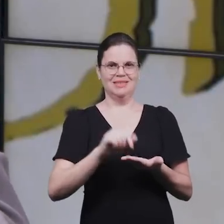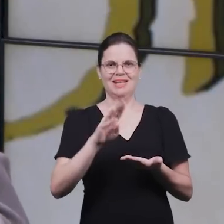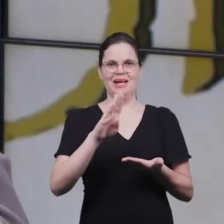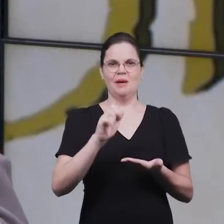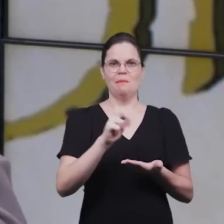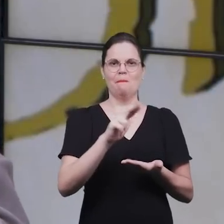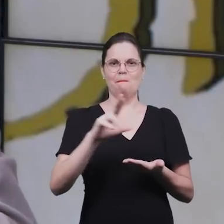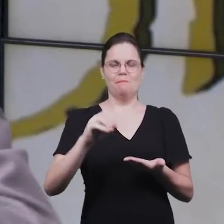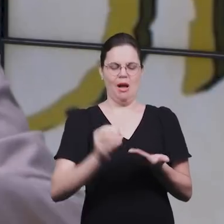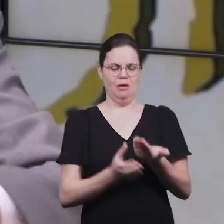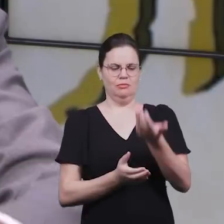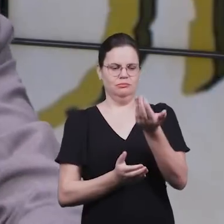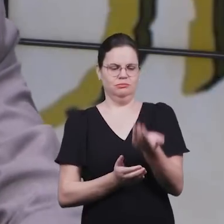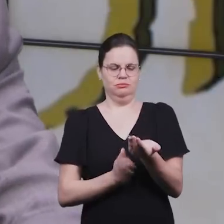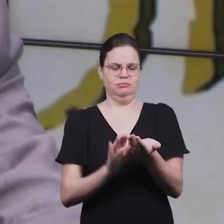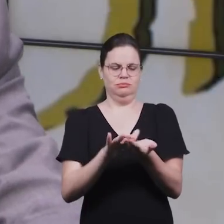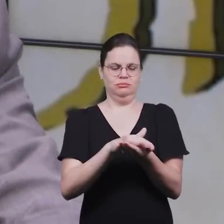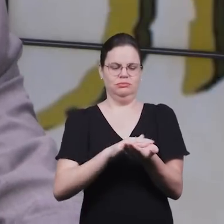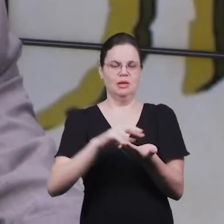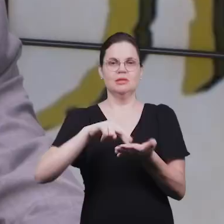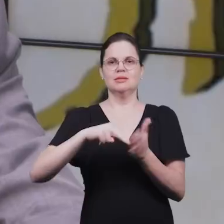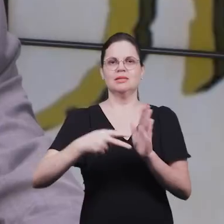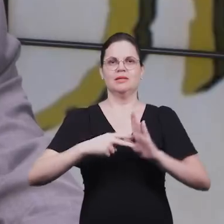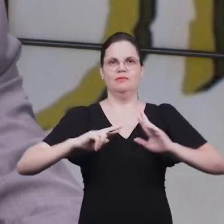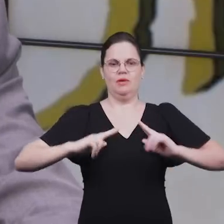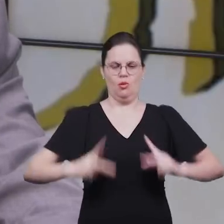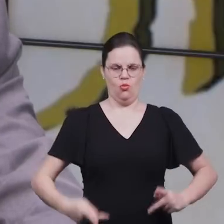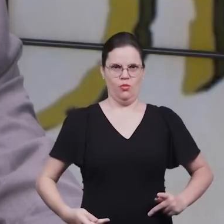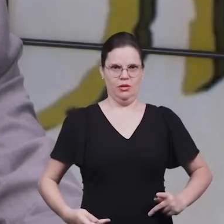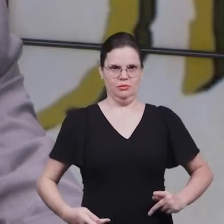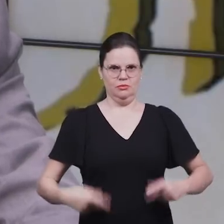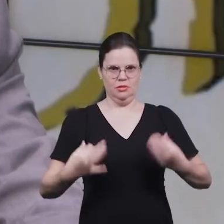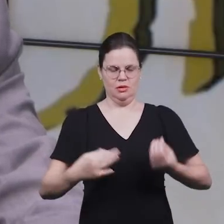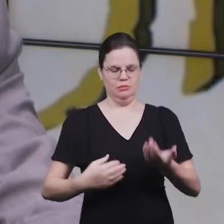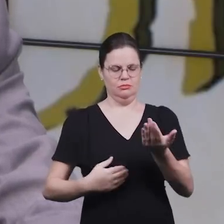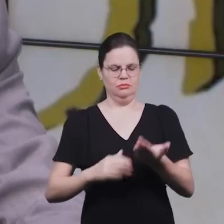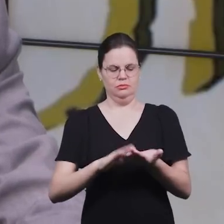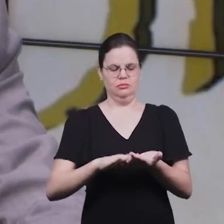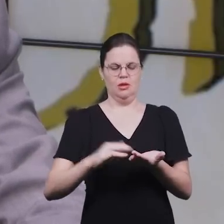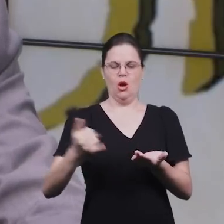que encaixa justamente na mão. Então você enche com